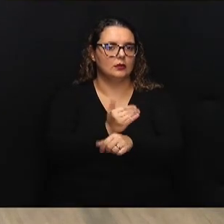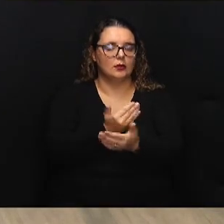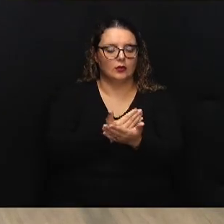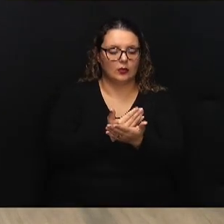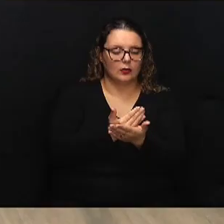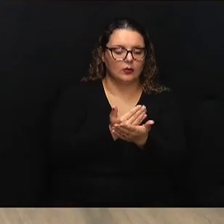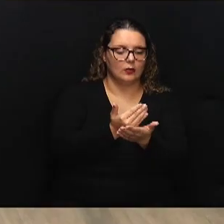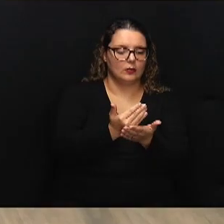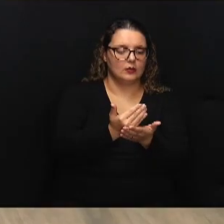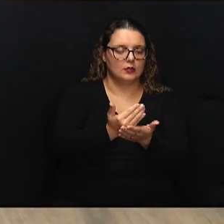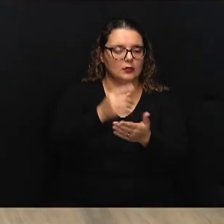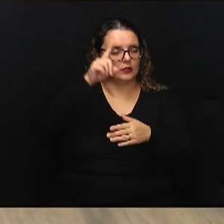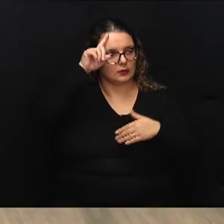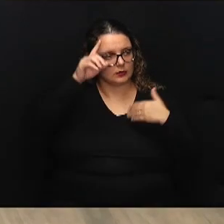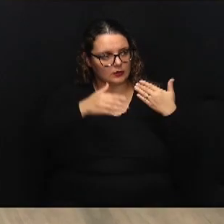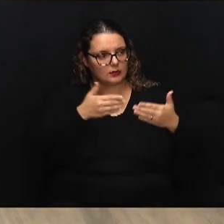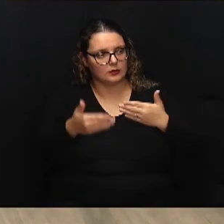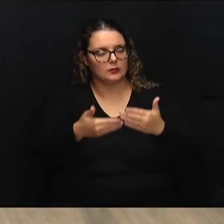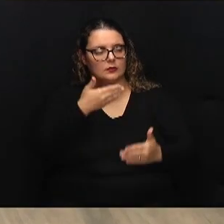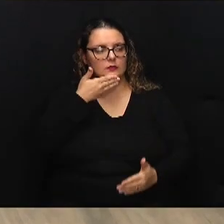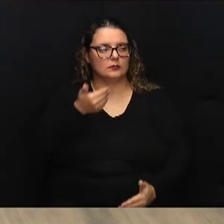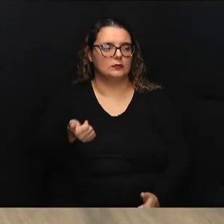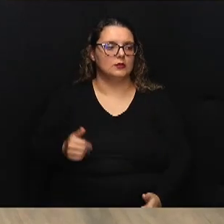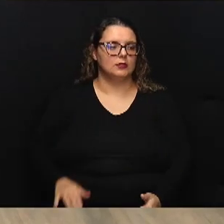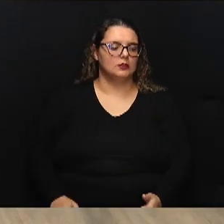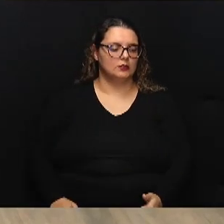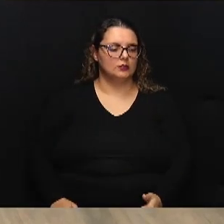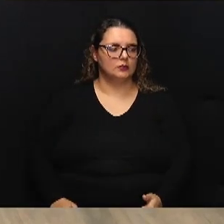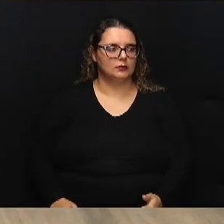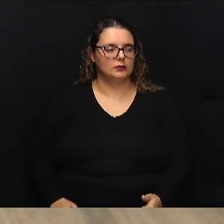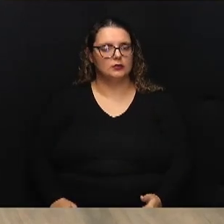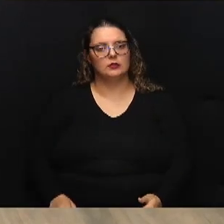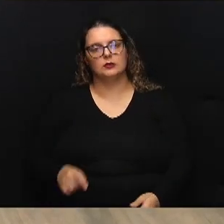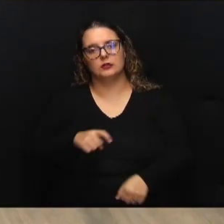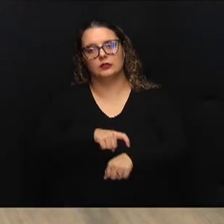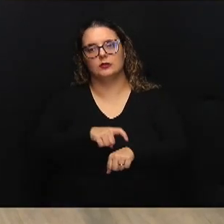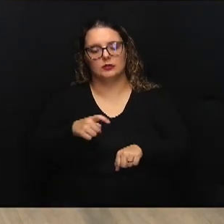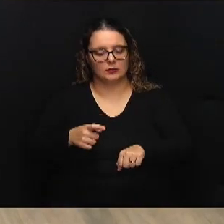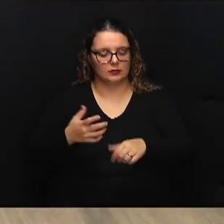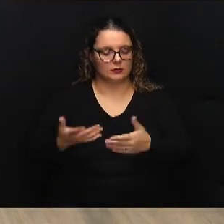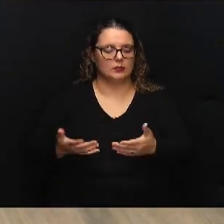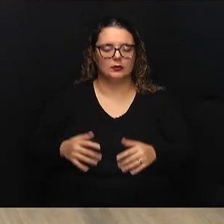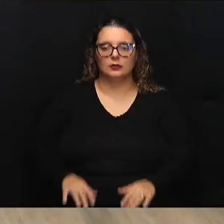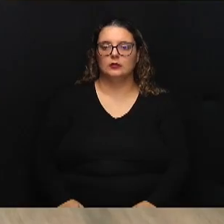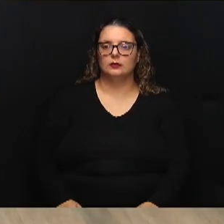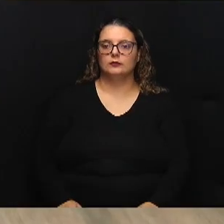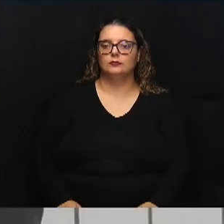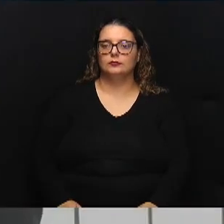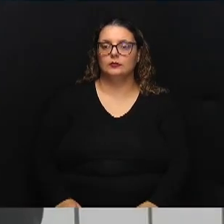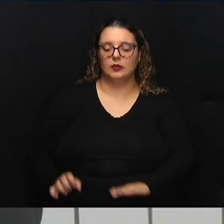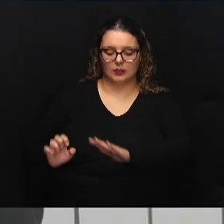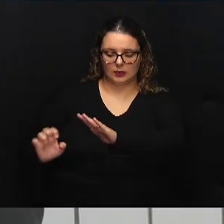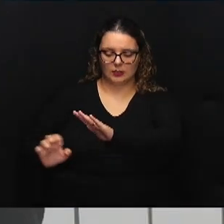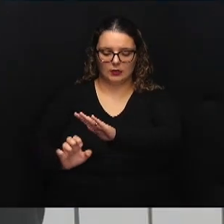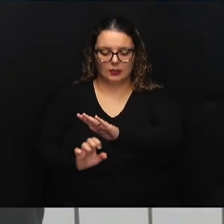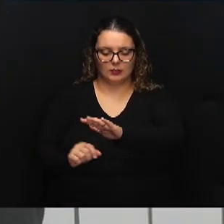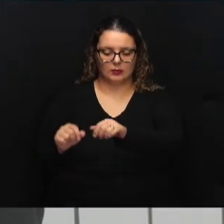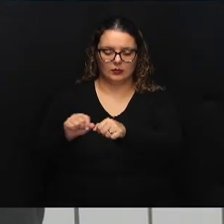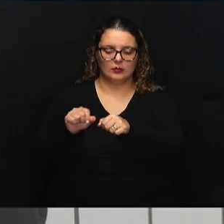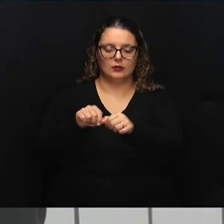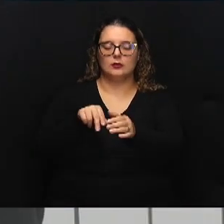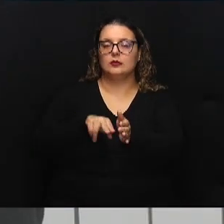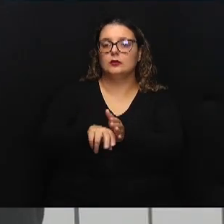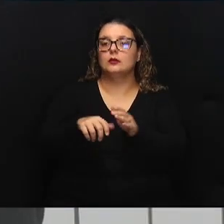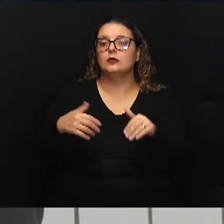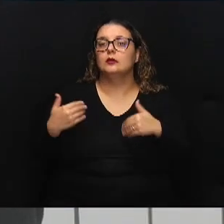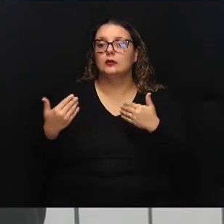em prática para melhorar esse cenário? As empresas agora têm que fazer um diagnóstico, né? Quais são